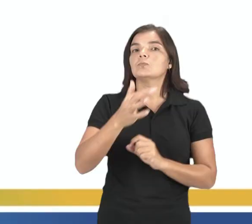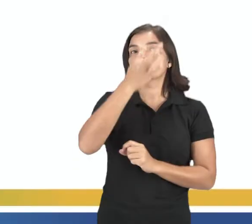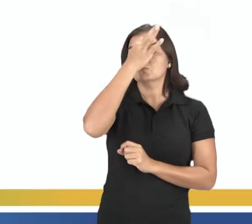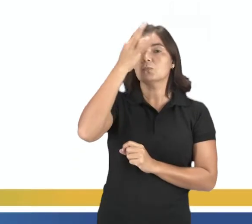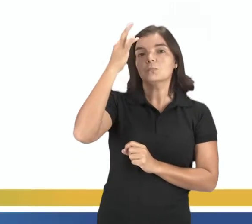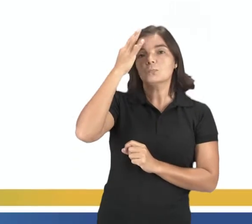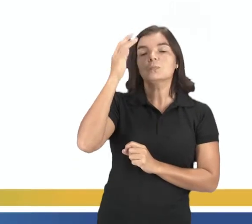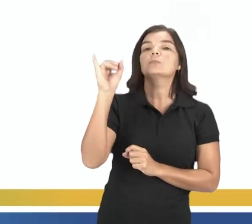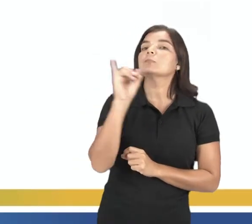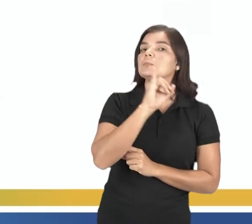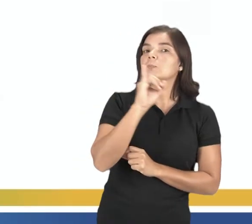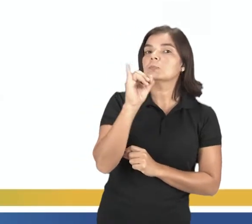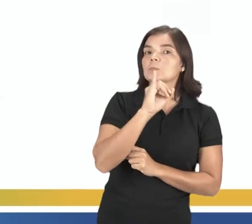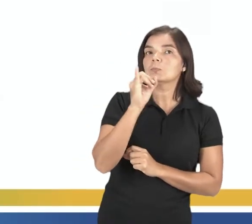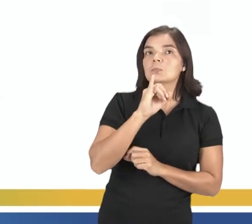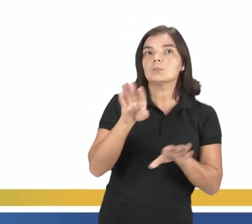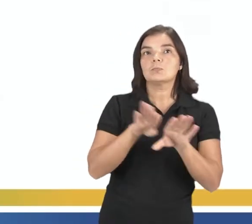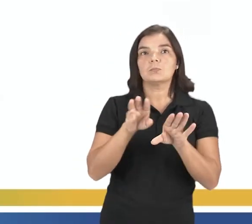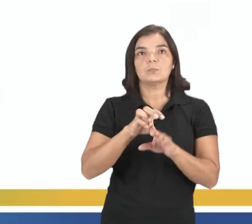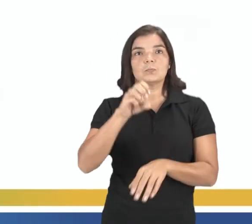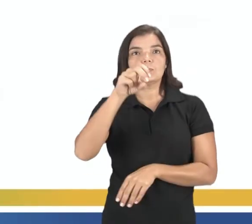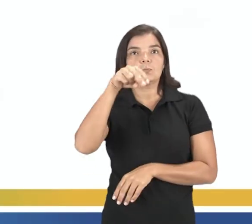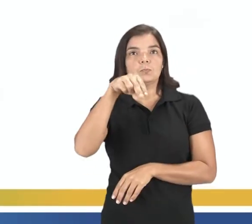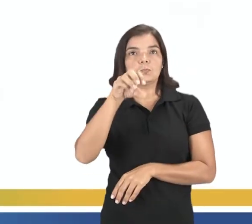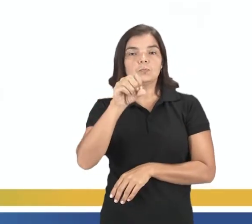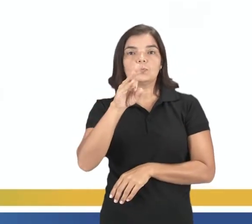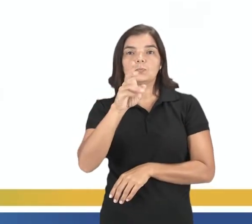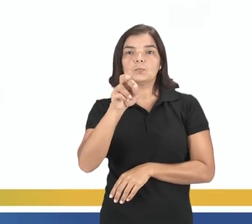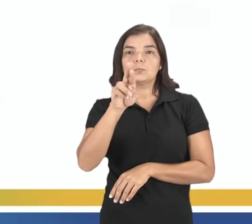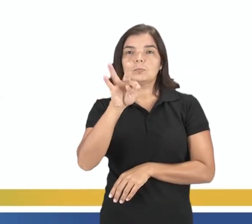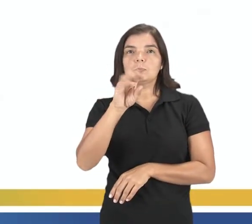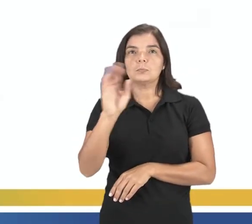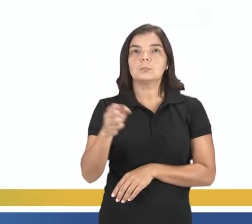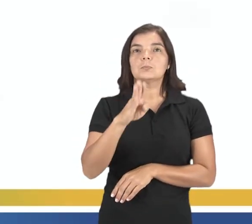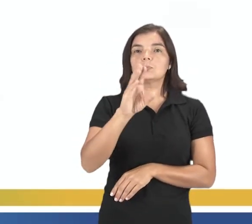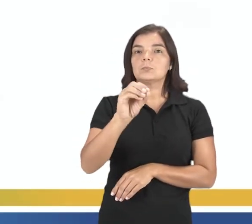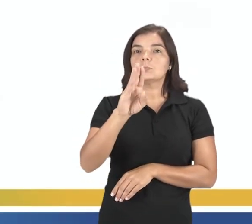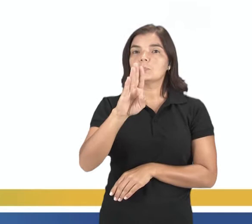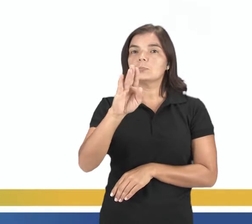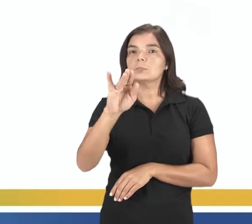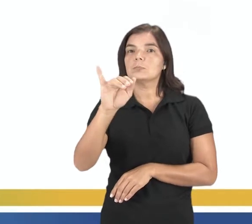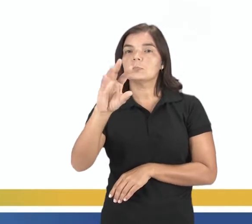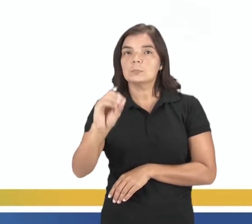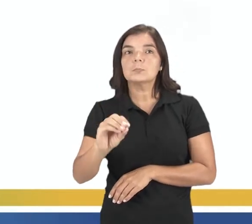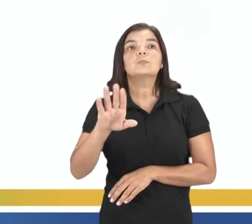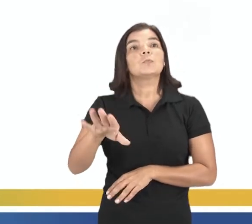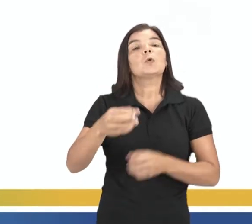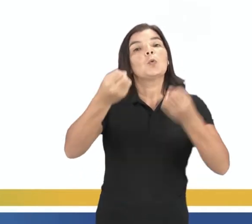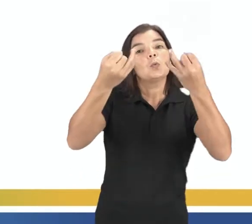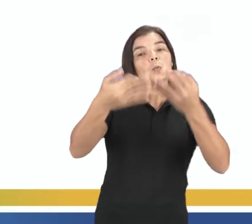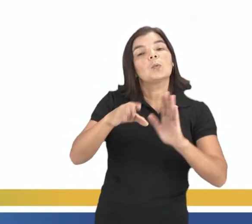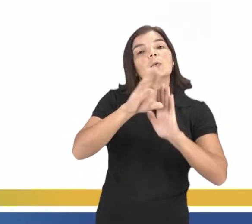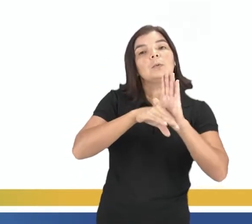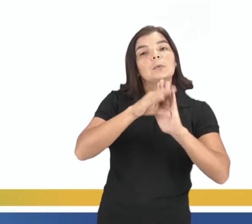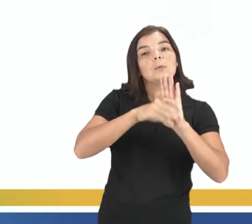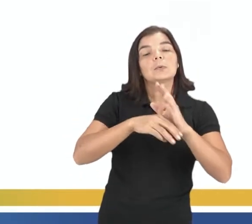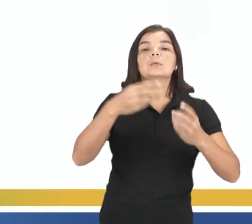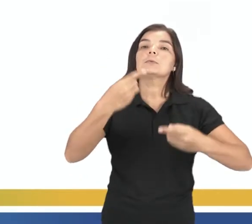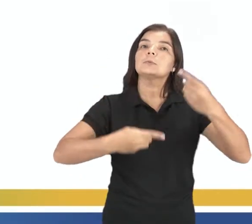filósofo italiano chamado Norbert Bobbio. Ele vai dizer que o conceito moderno de política